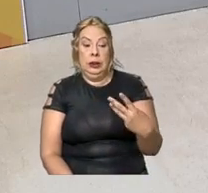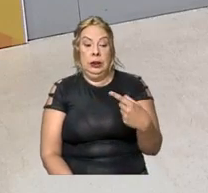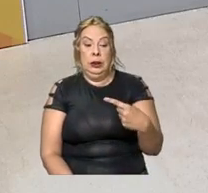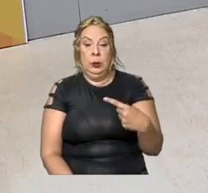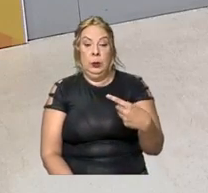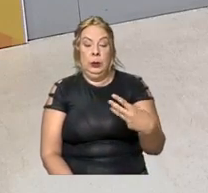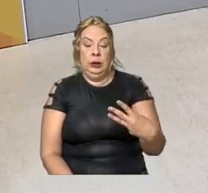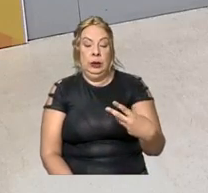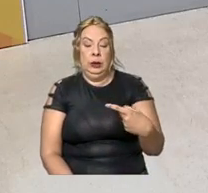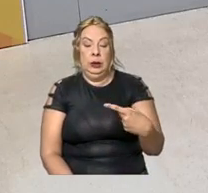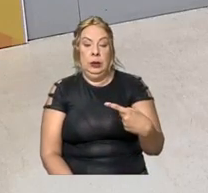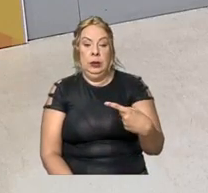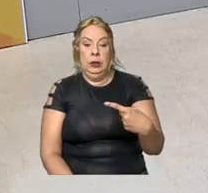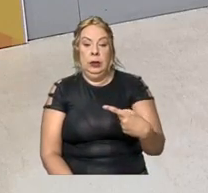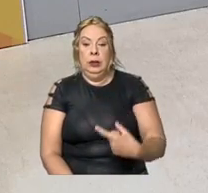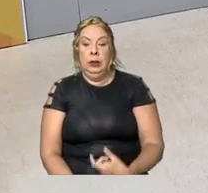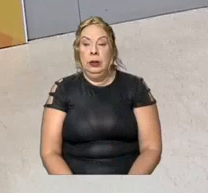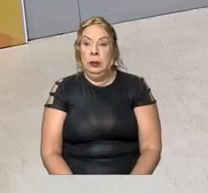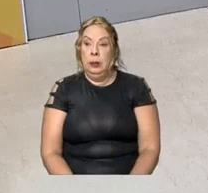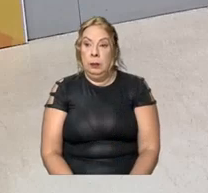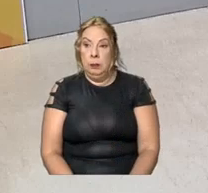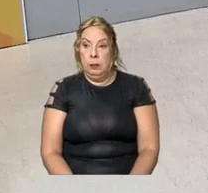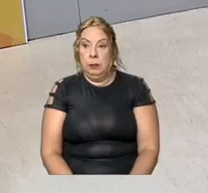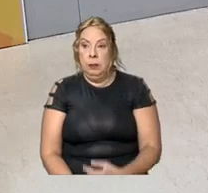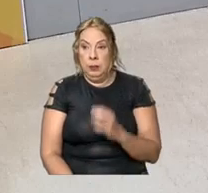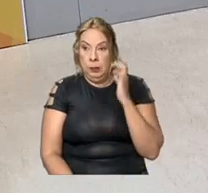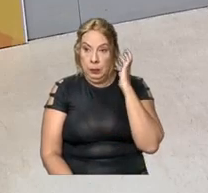com 31,